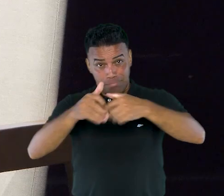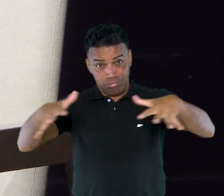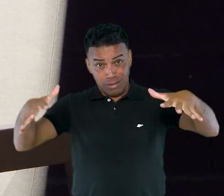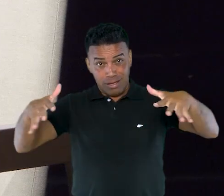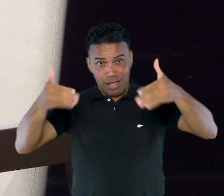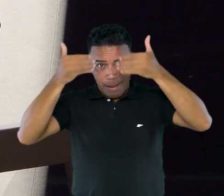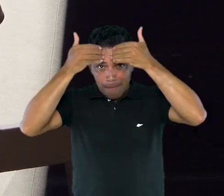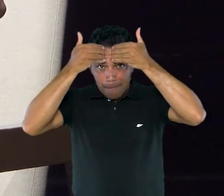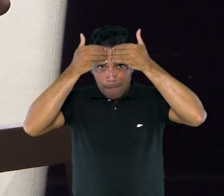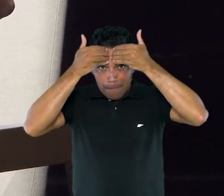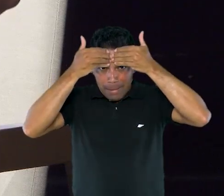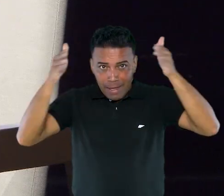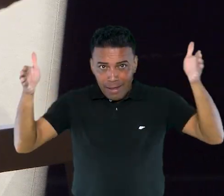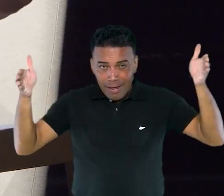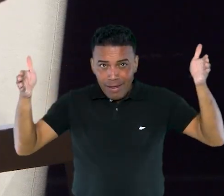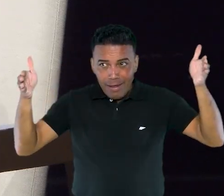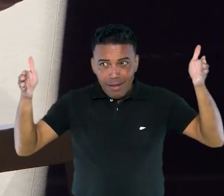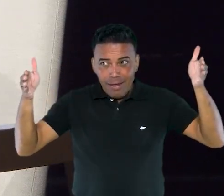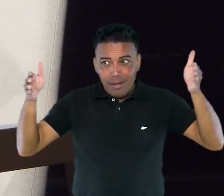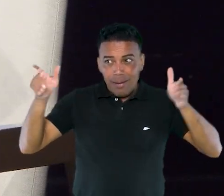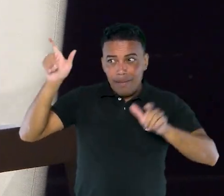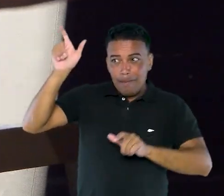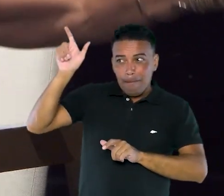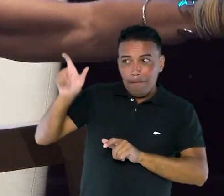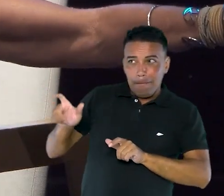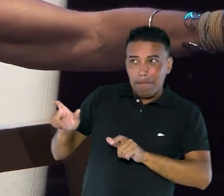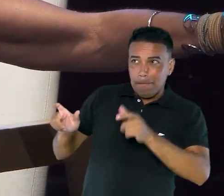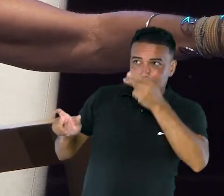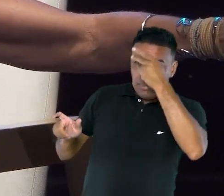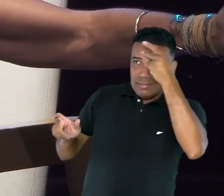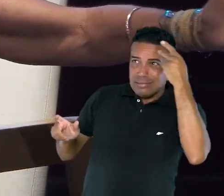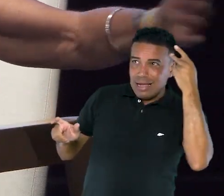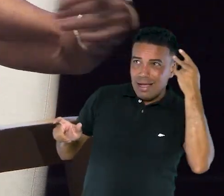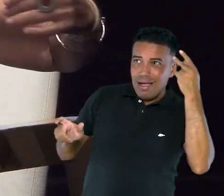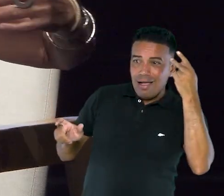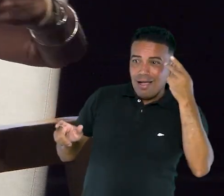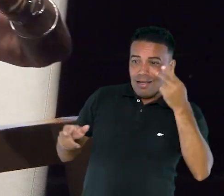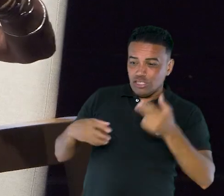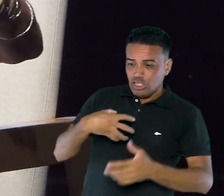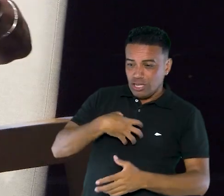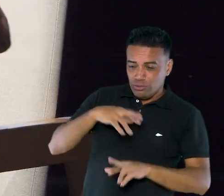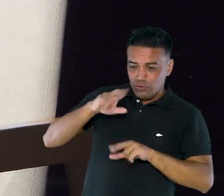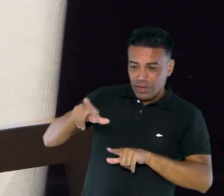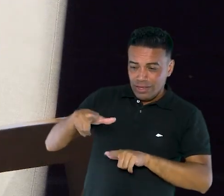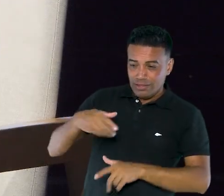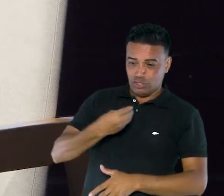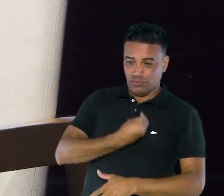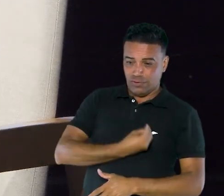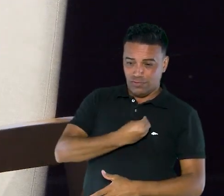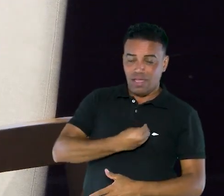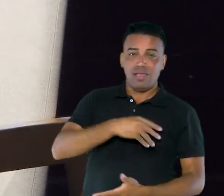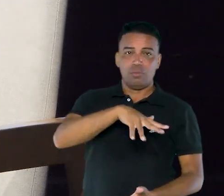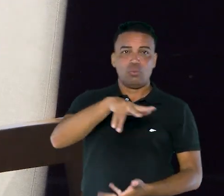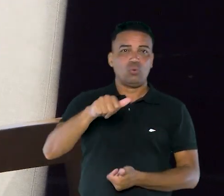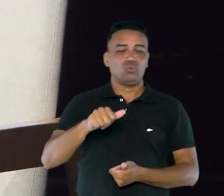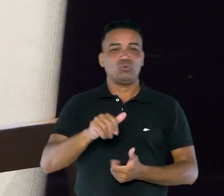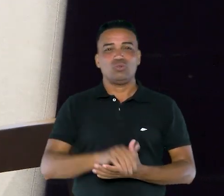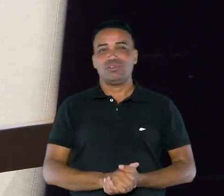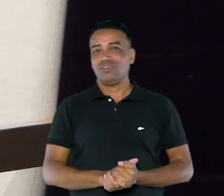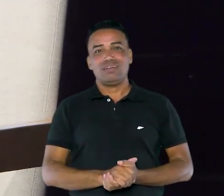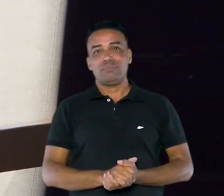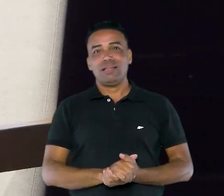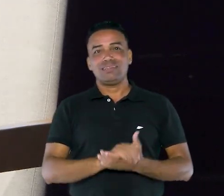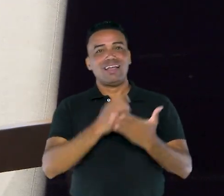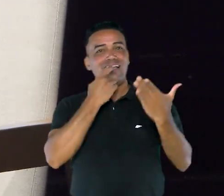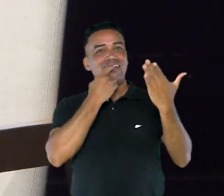uma janela que permitisse a gente vislumbrar um outro jeito de estar no mundo, ela, na verdade, era um espelho quebrado que a gente só via a